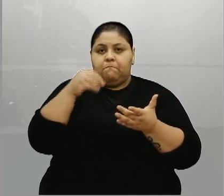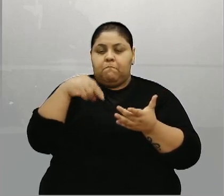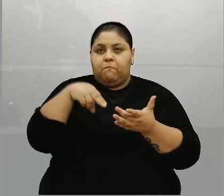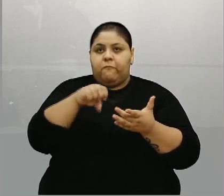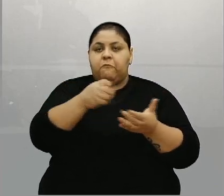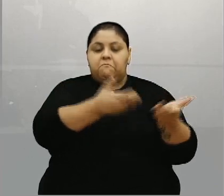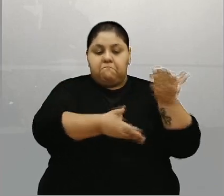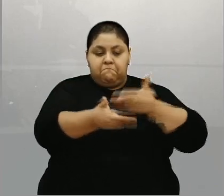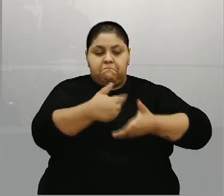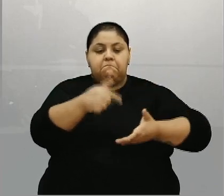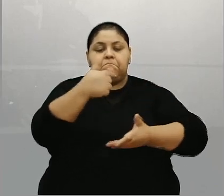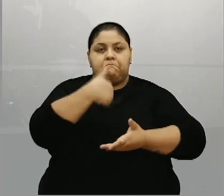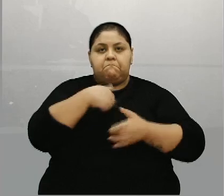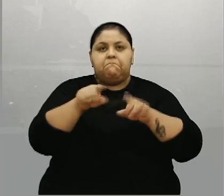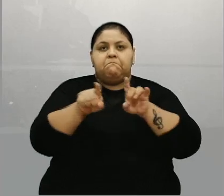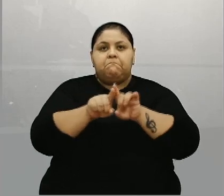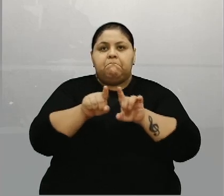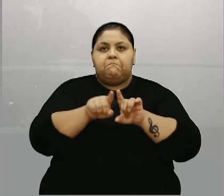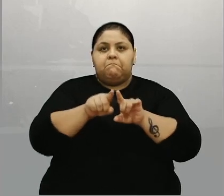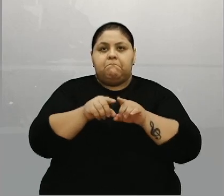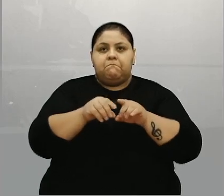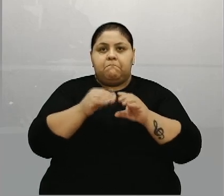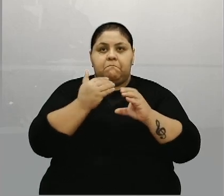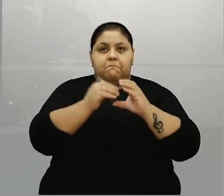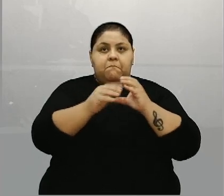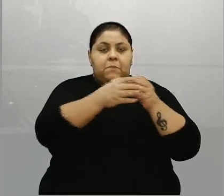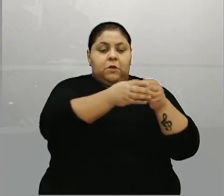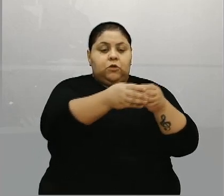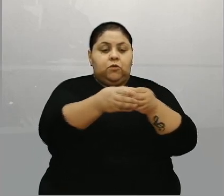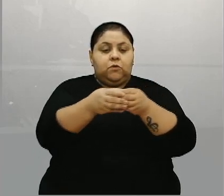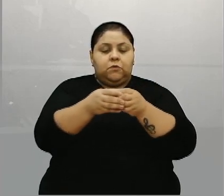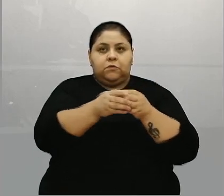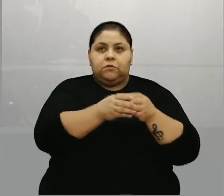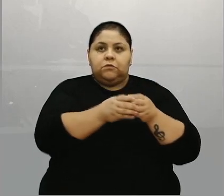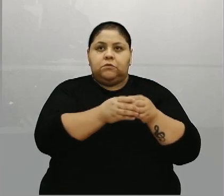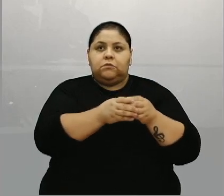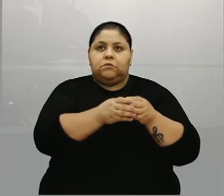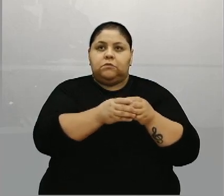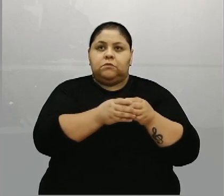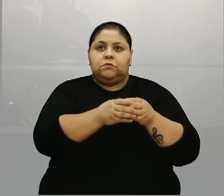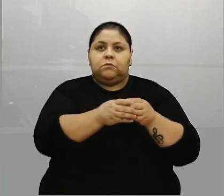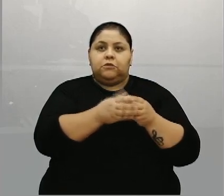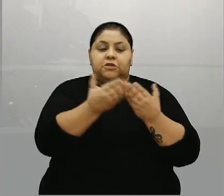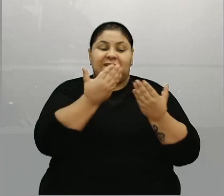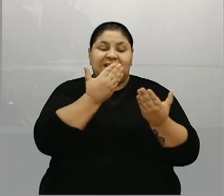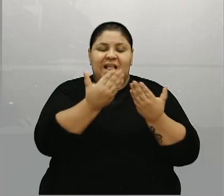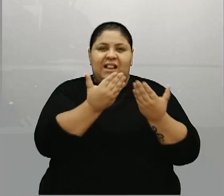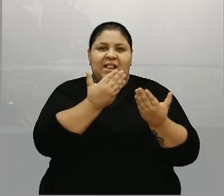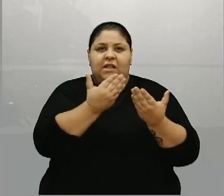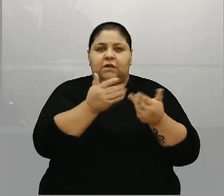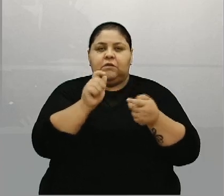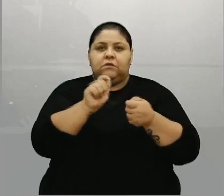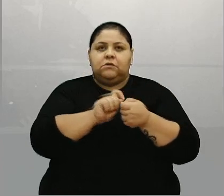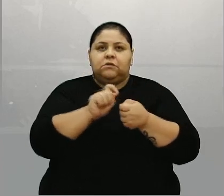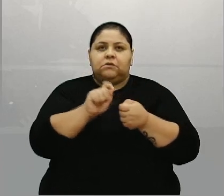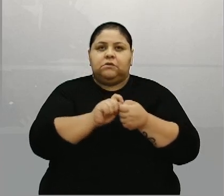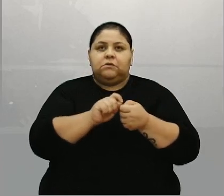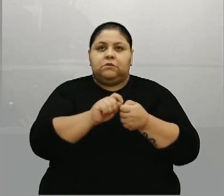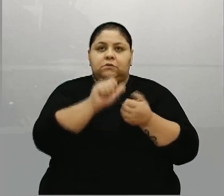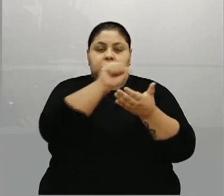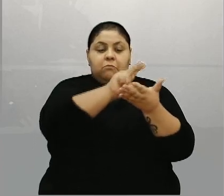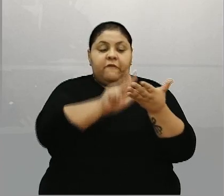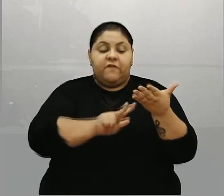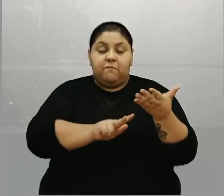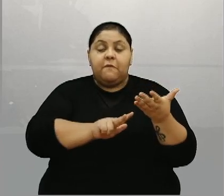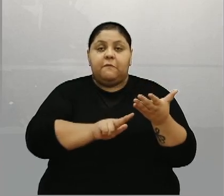nós. Lá mandou uma equipe, lá está lá a equipe de análise do trânsito, e foi feita uma avaliação no